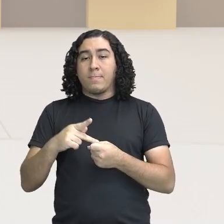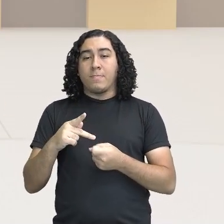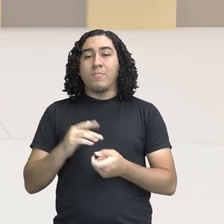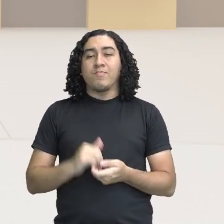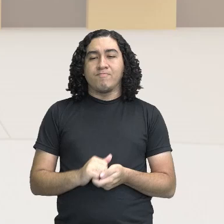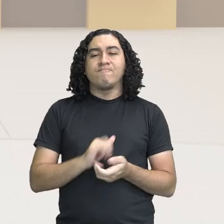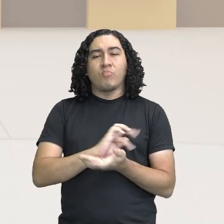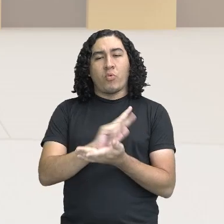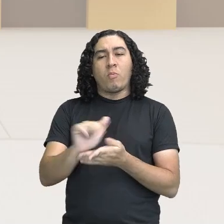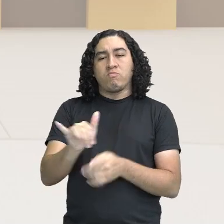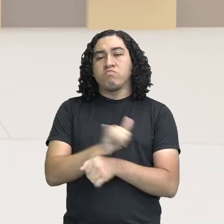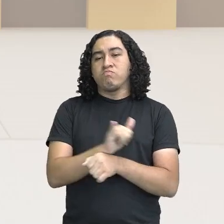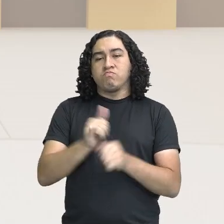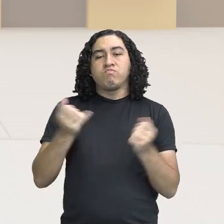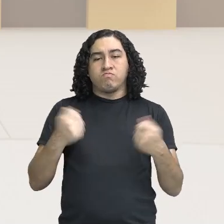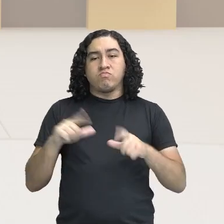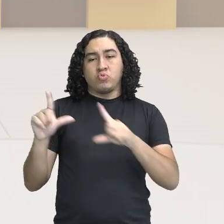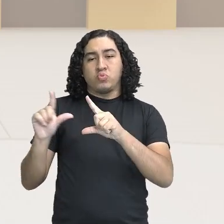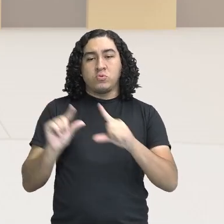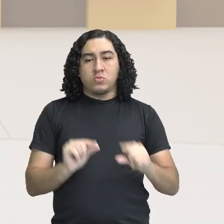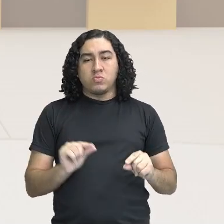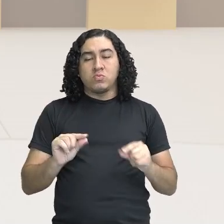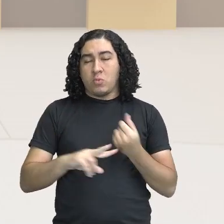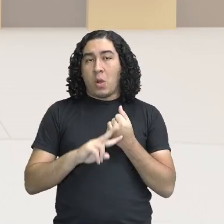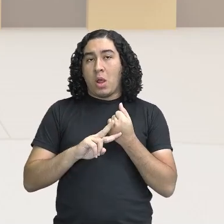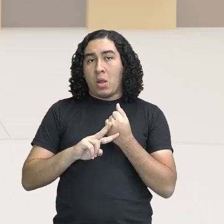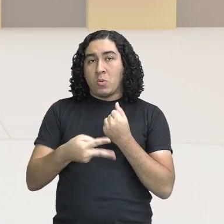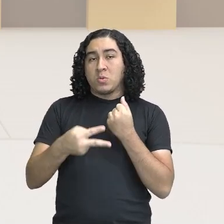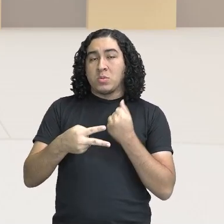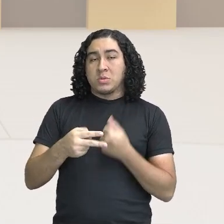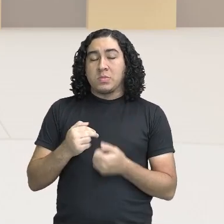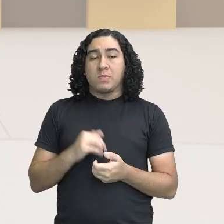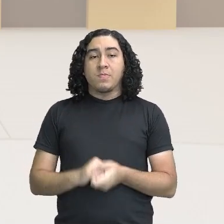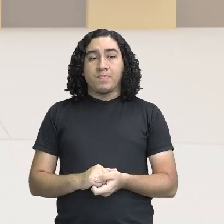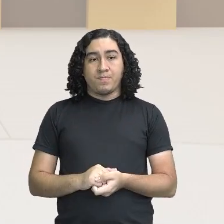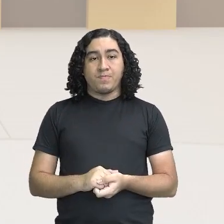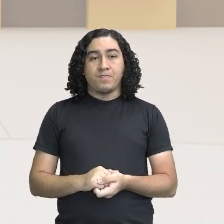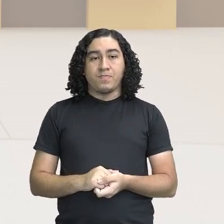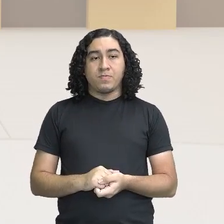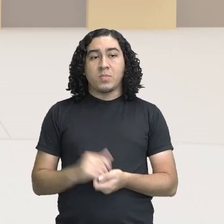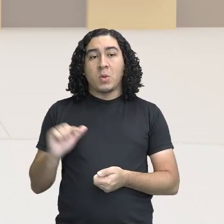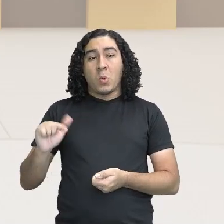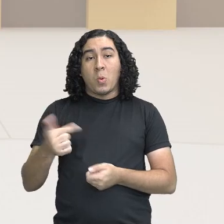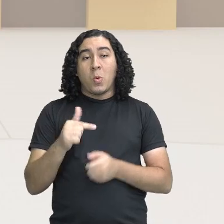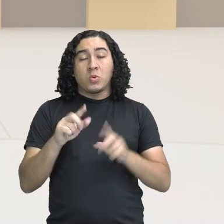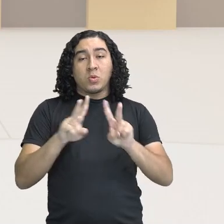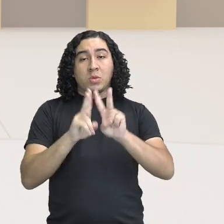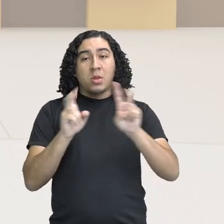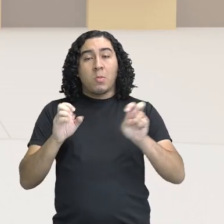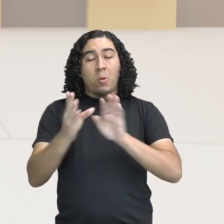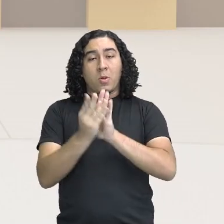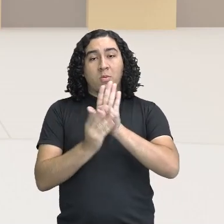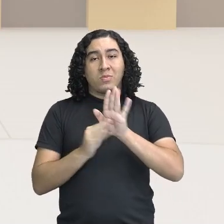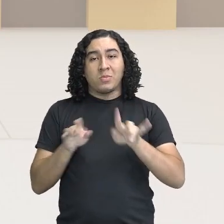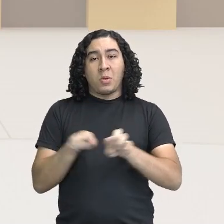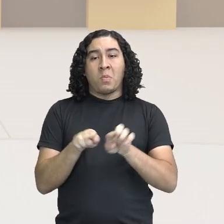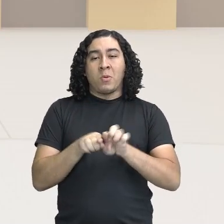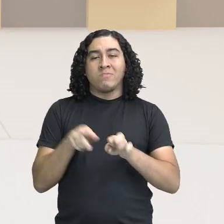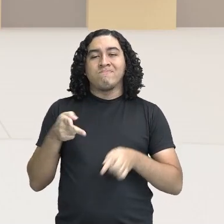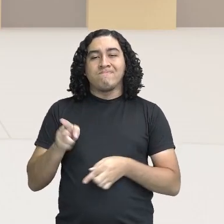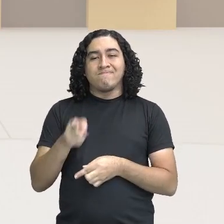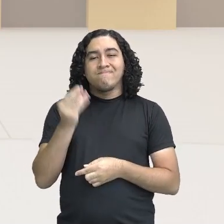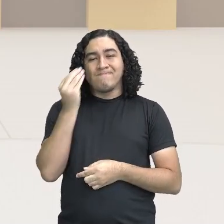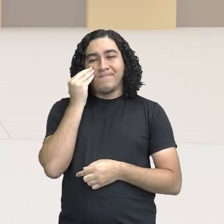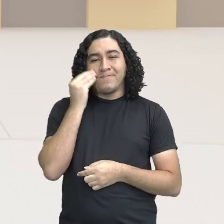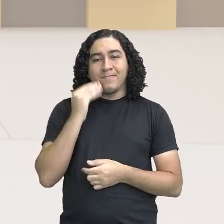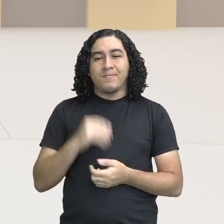São várias estratégias para minimizar o efeito que nós temos da poluição. Isso é outra coisa que nós iremos falar, né? Então vamos dar